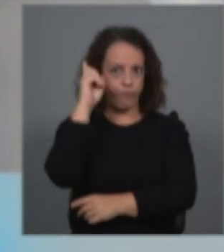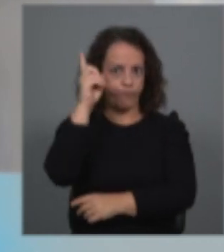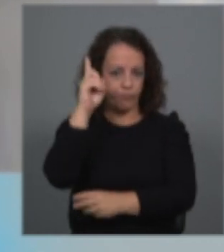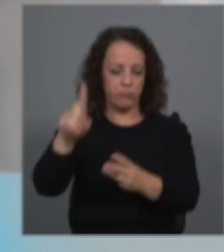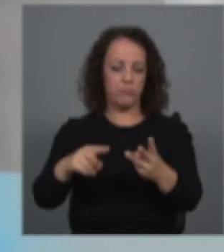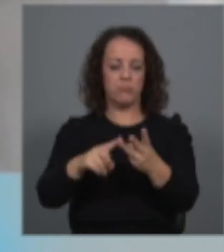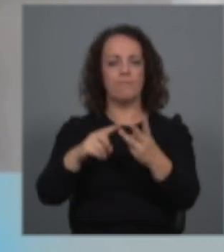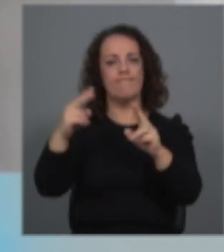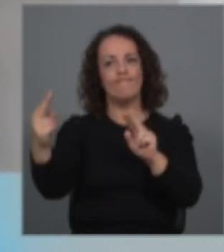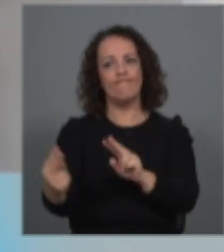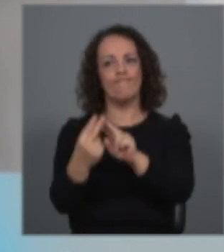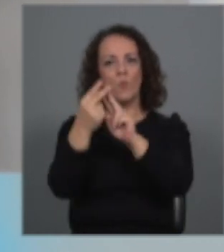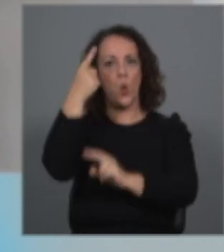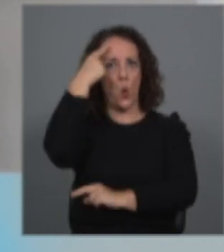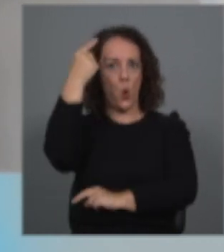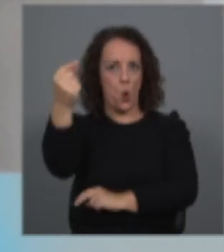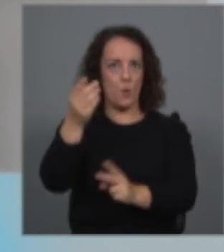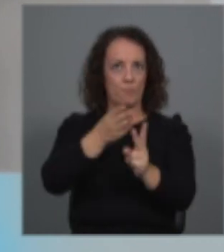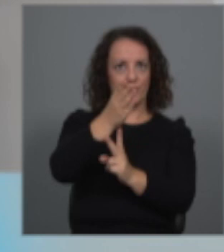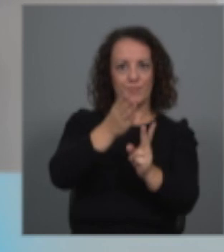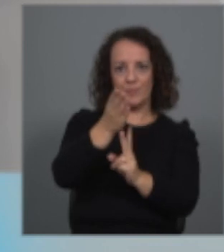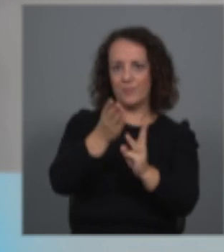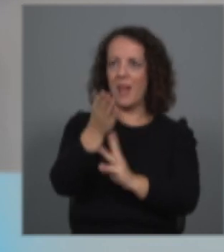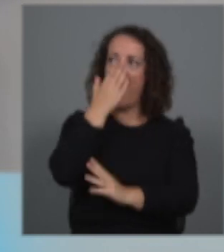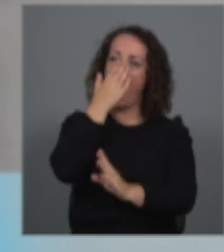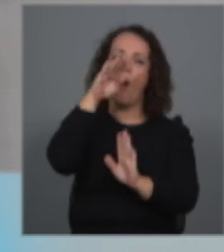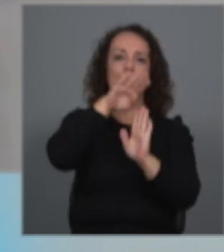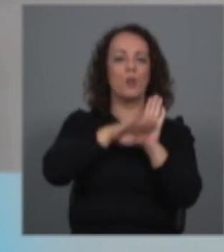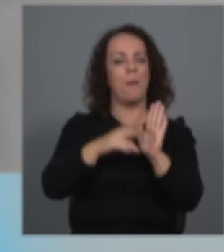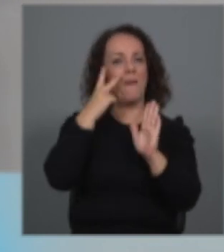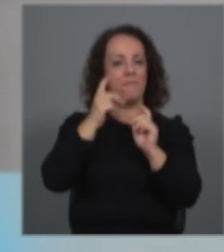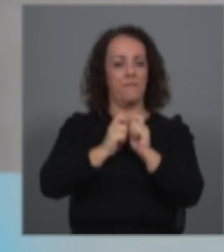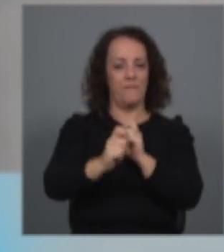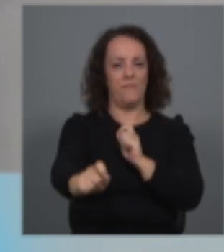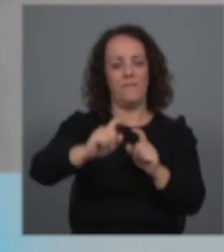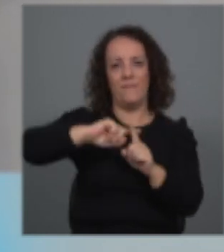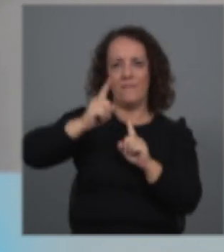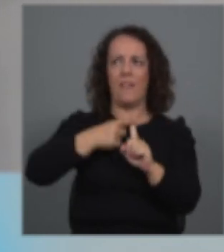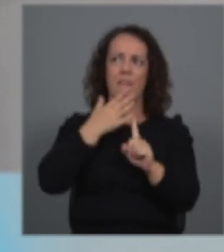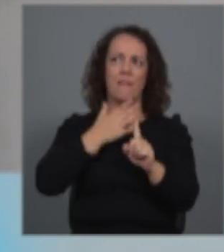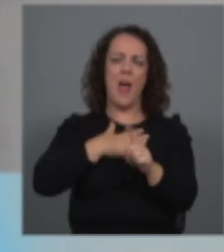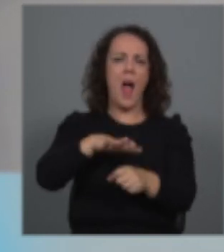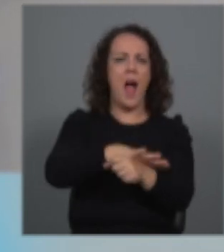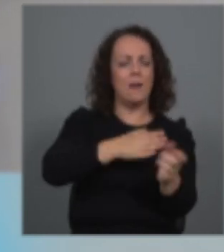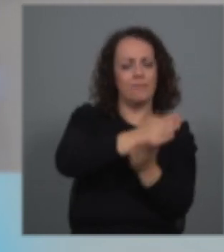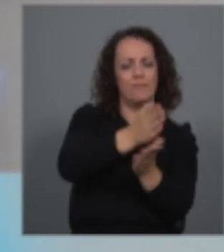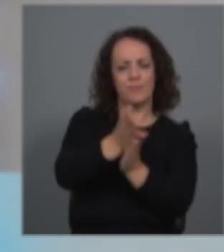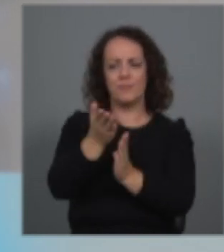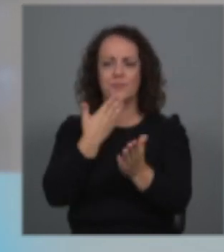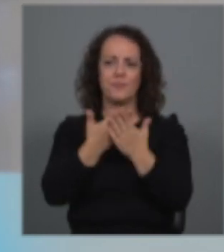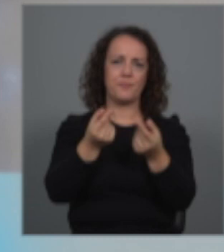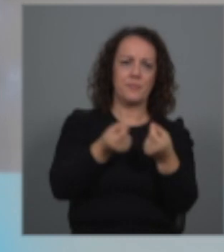lobo. Um programa de vida para este ano que nos faz atuar em diferentes circunstâncias, criando